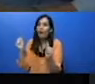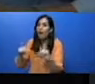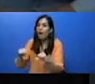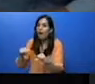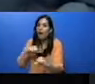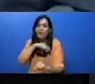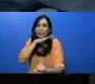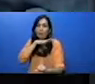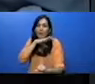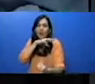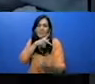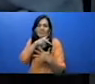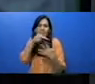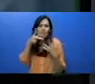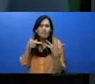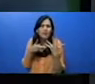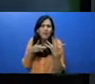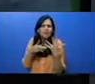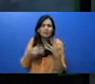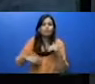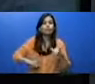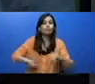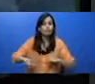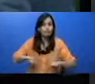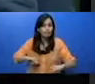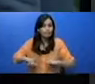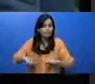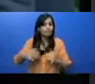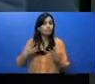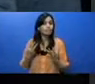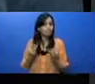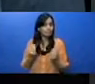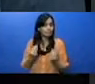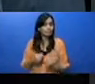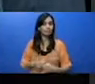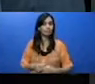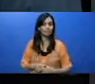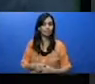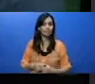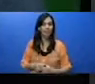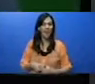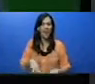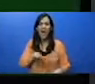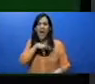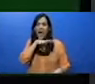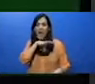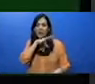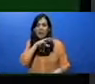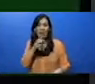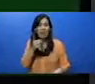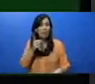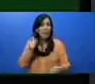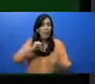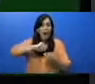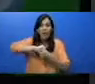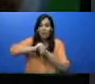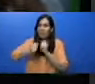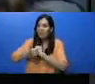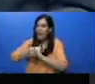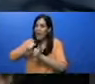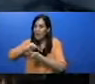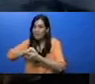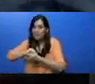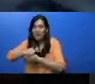espécies de animais, tá? É o que nós vamos também falar. E aqueles animais que não se adaptam às novas condições